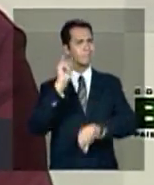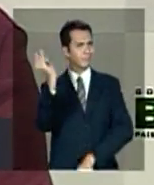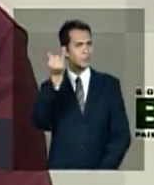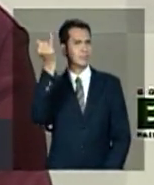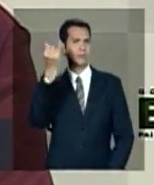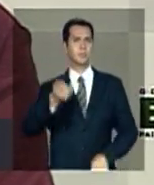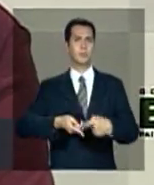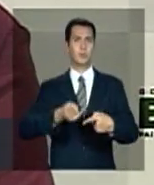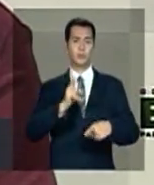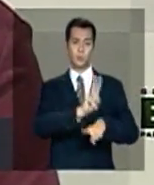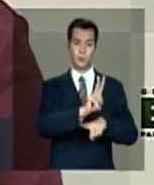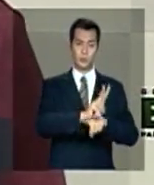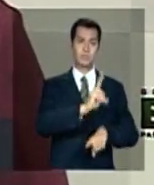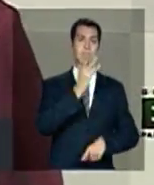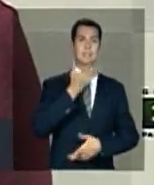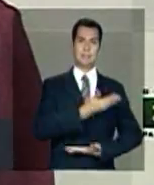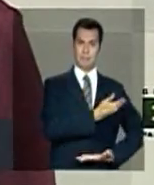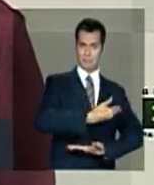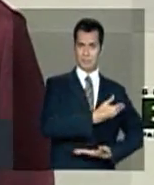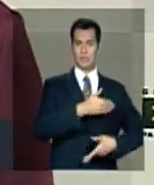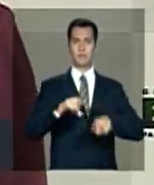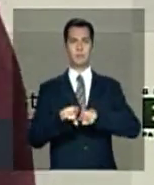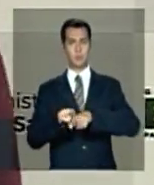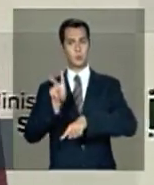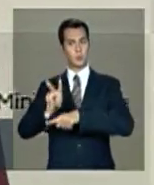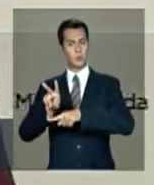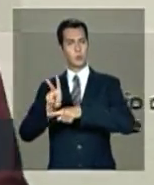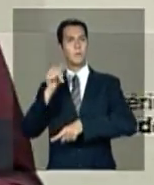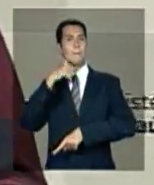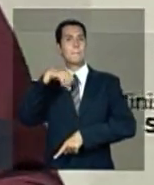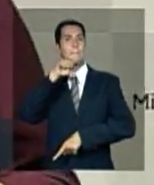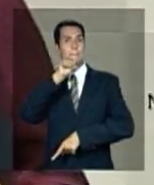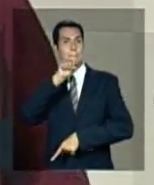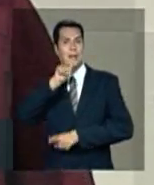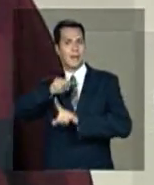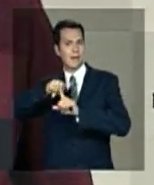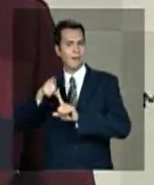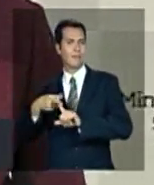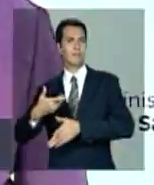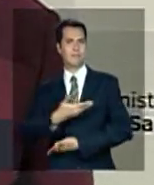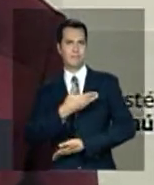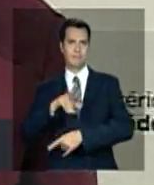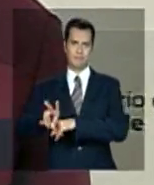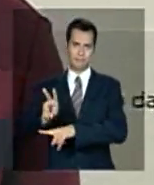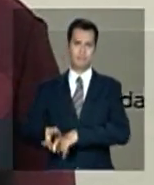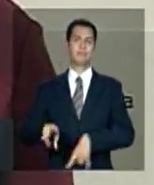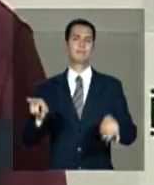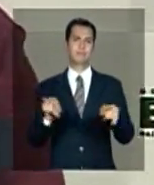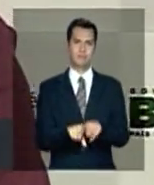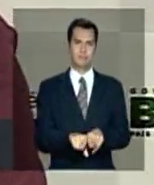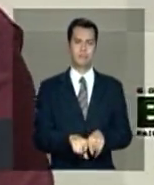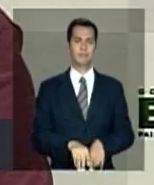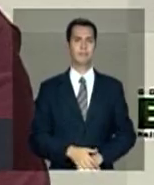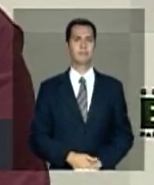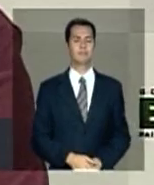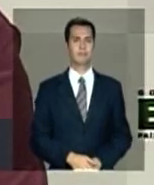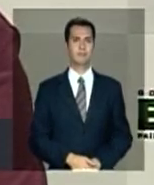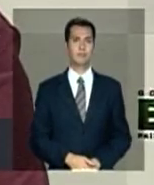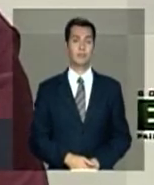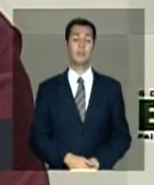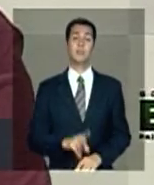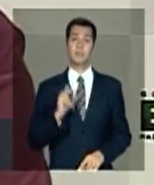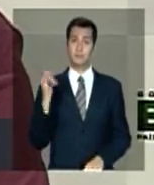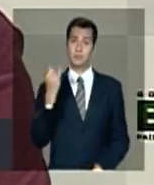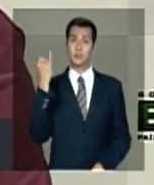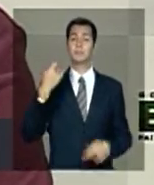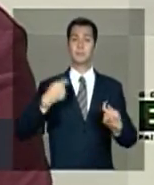proteção da Criança e da mãe Oi e para essa proteção da Criança e da mãe é importante